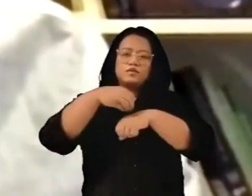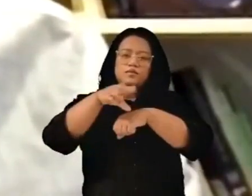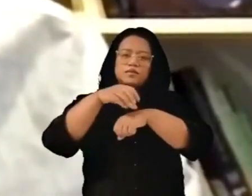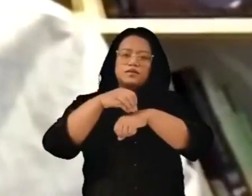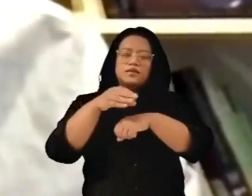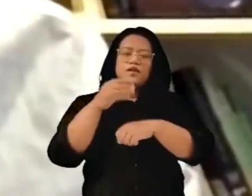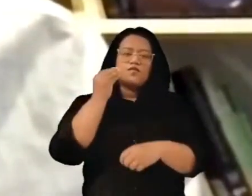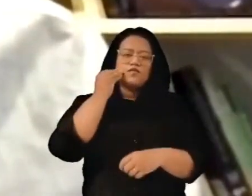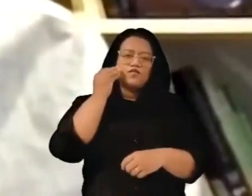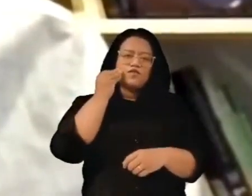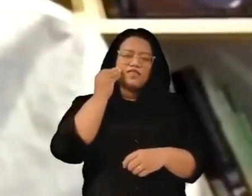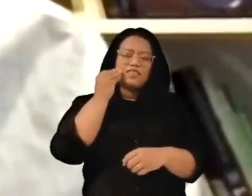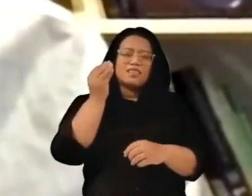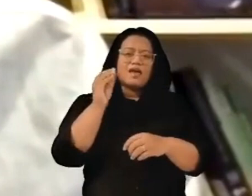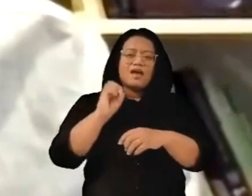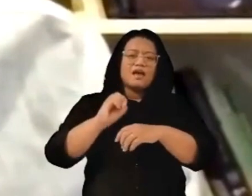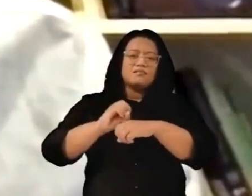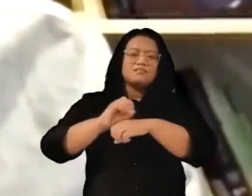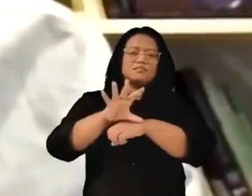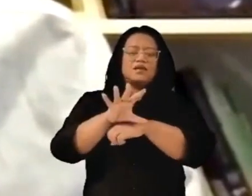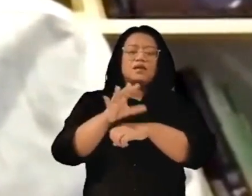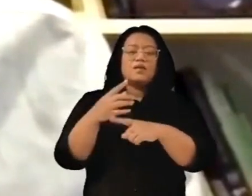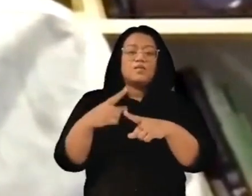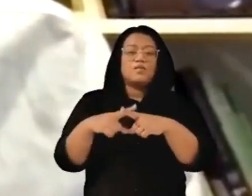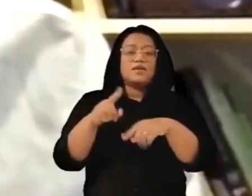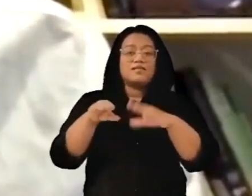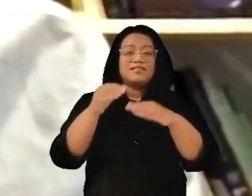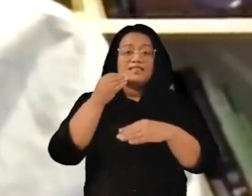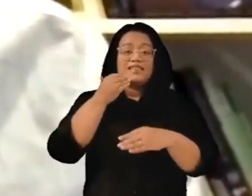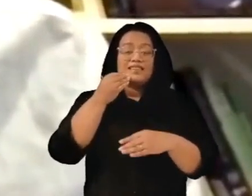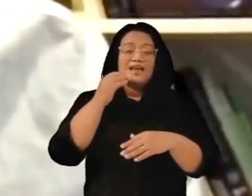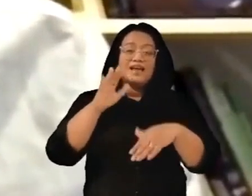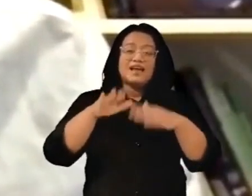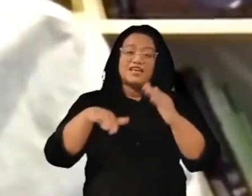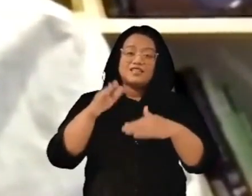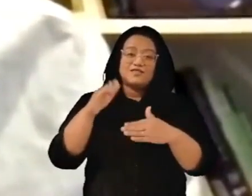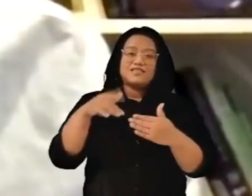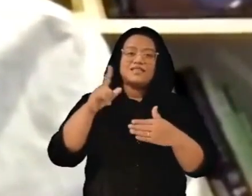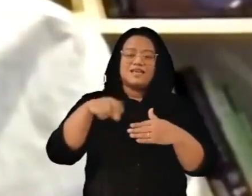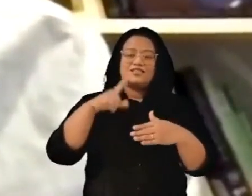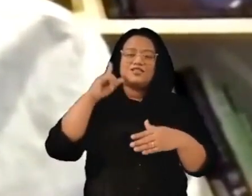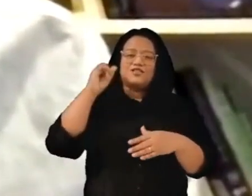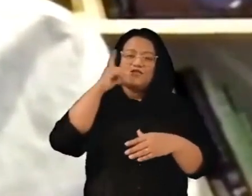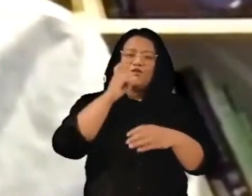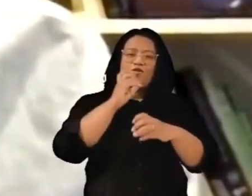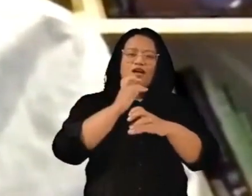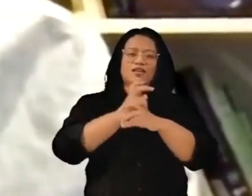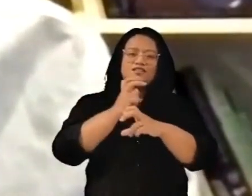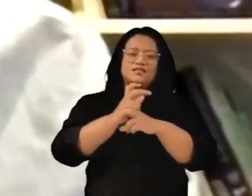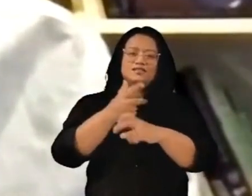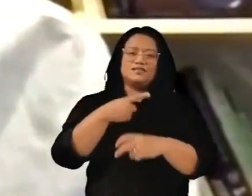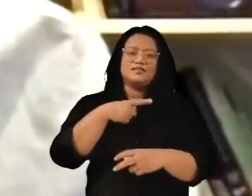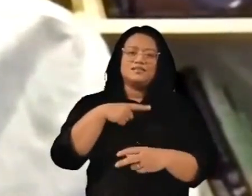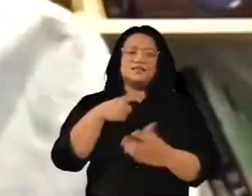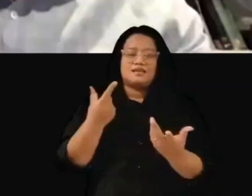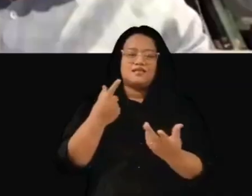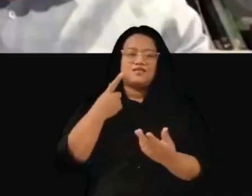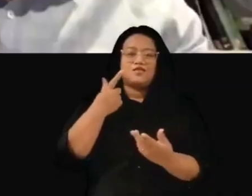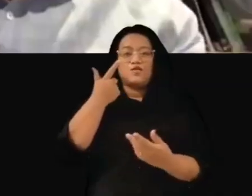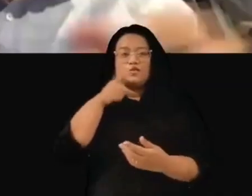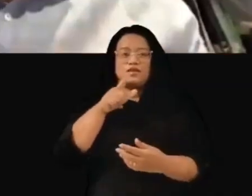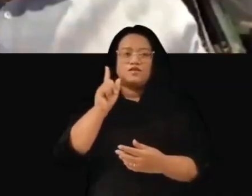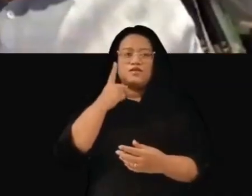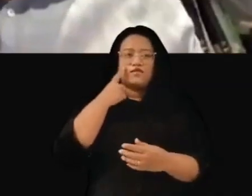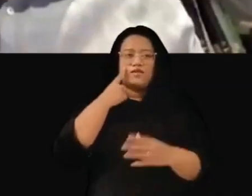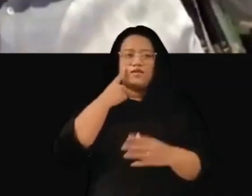eu sempre digo tentar, porque a gente, às vezes, nesse exercício, acaba tendo dificuldade de acertar. Vamos ver se eu vou... Muito